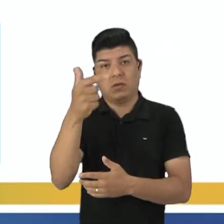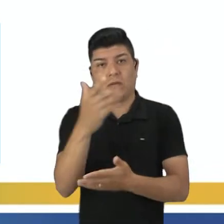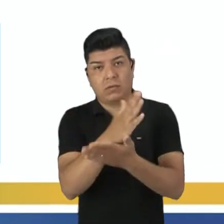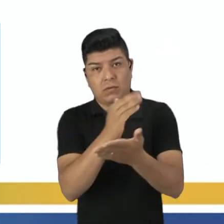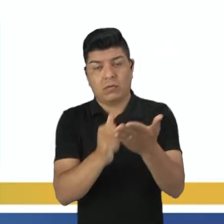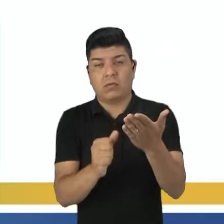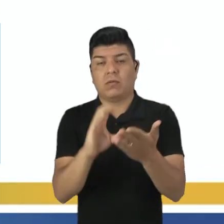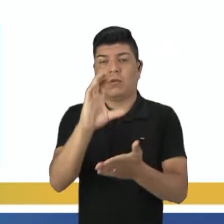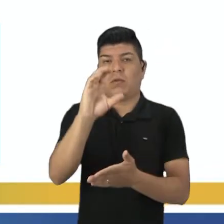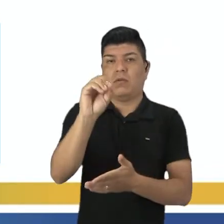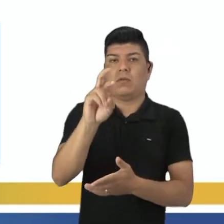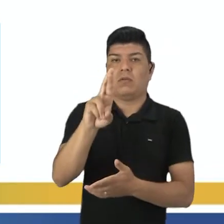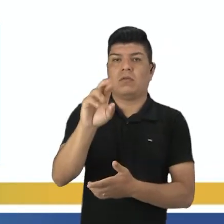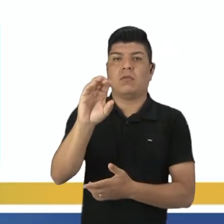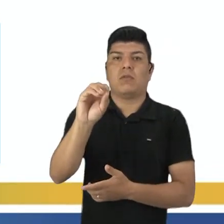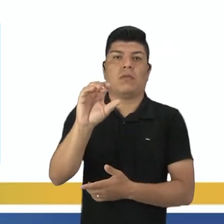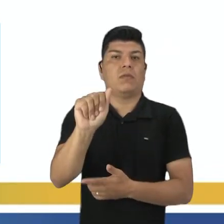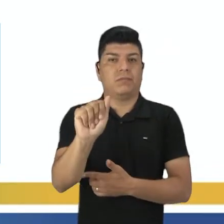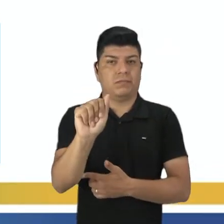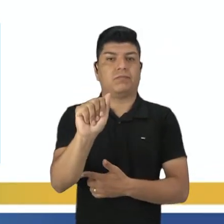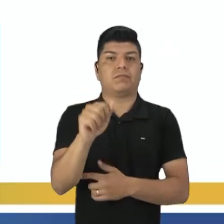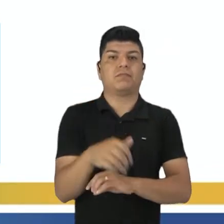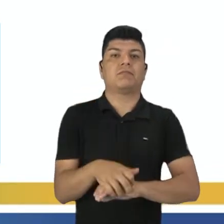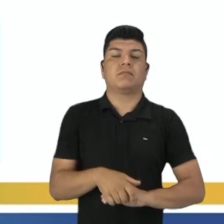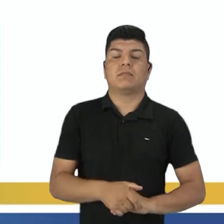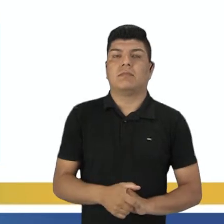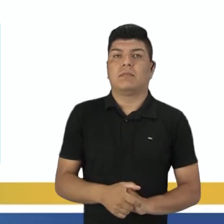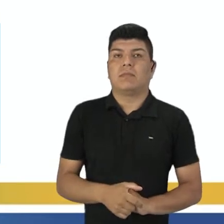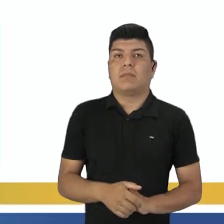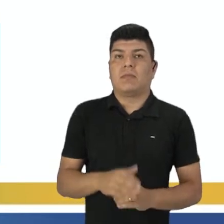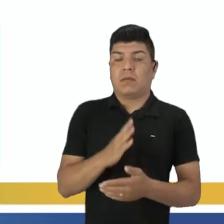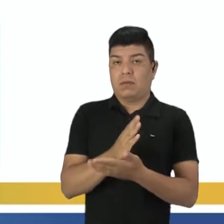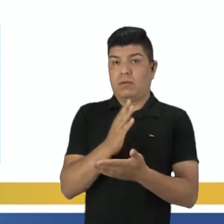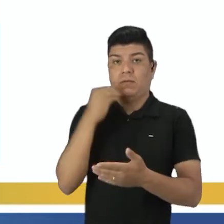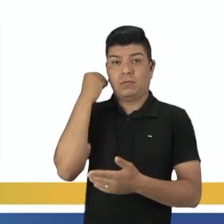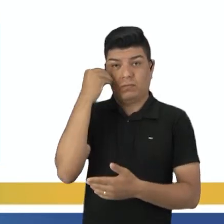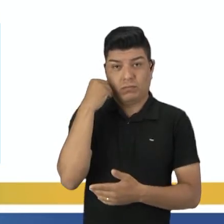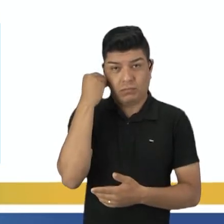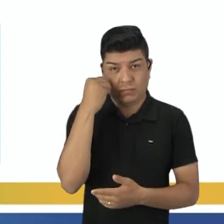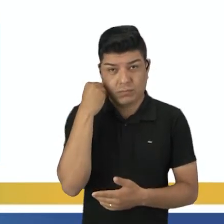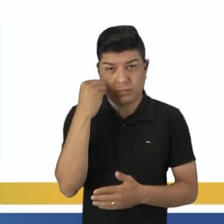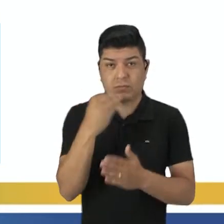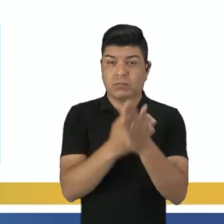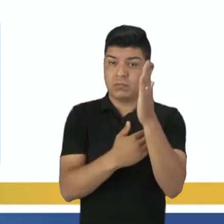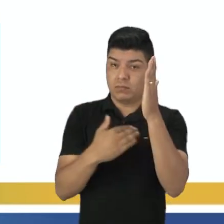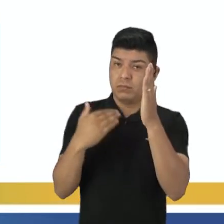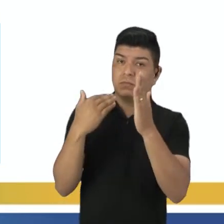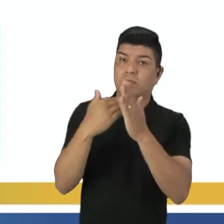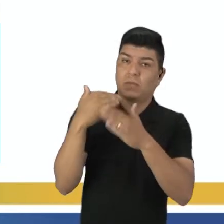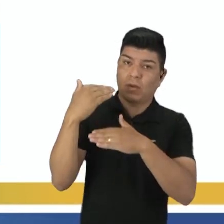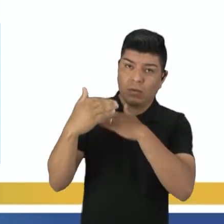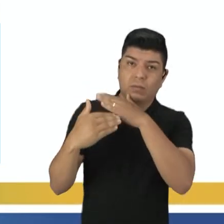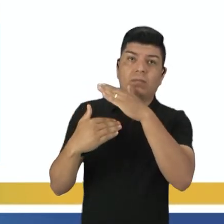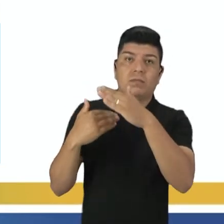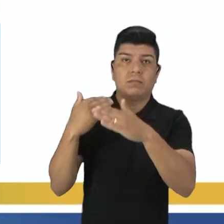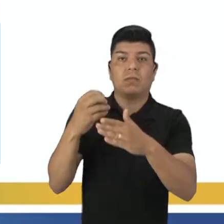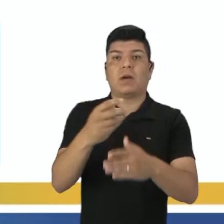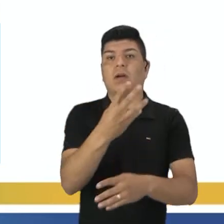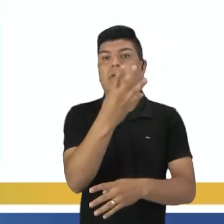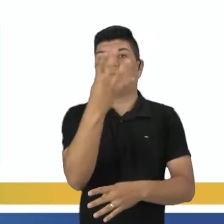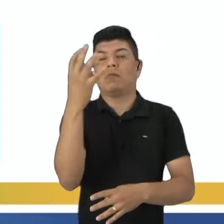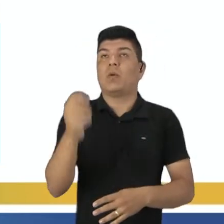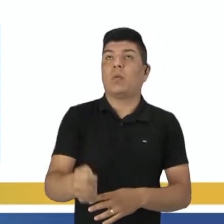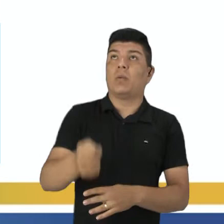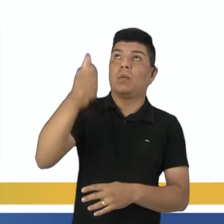metade ocorre coroa. Muito bem. Então, à medida que esse experimento aí vai aumentando, né, a quantidade de